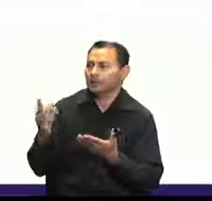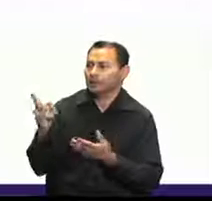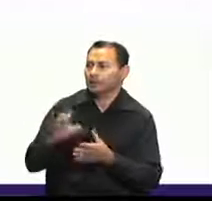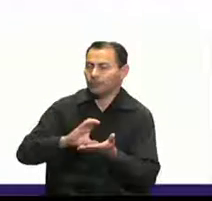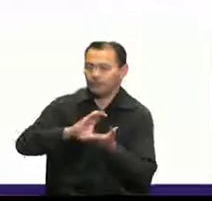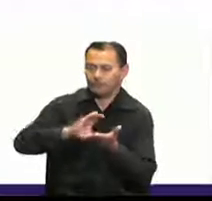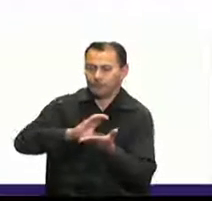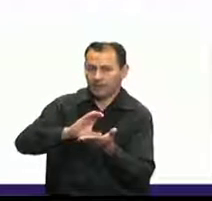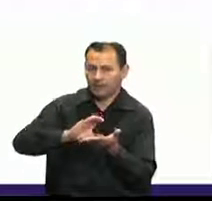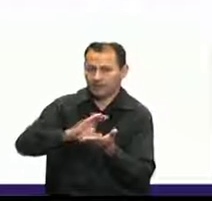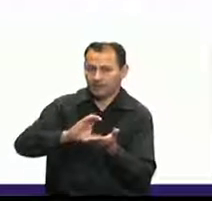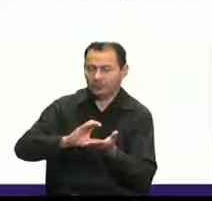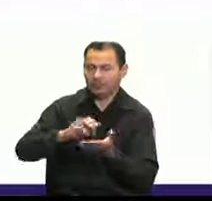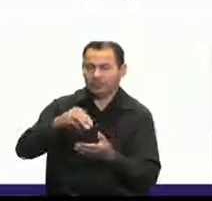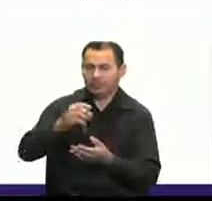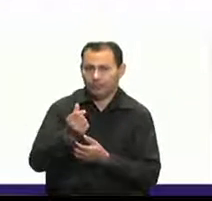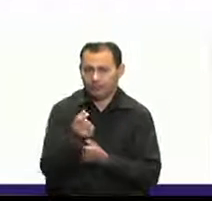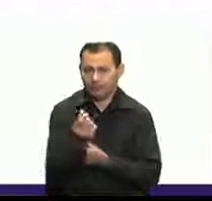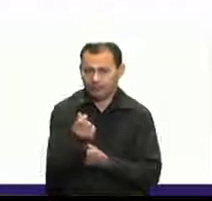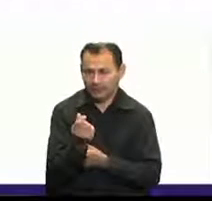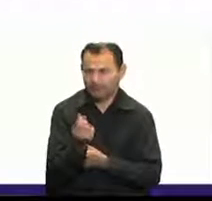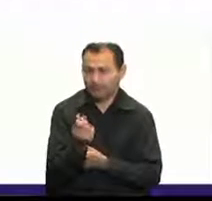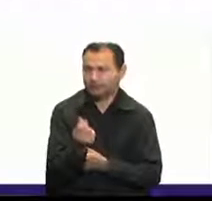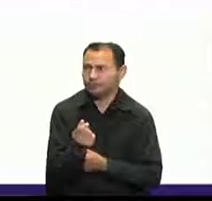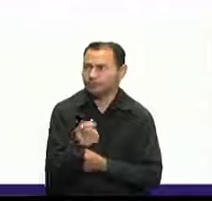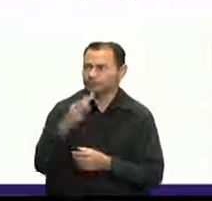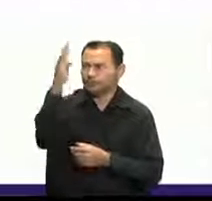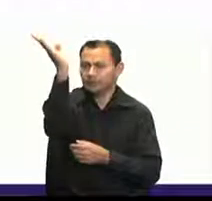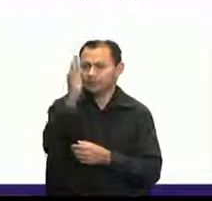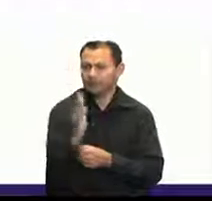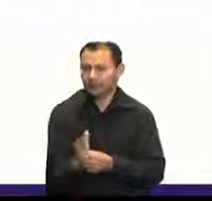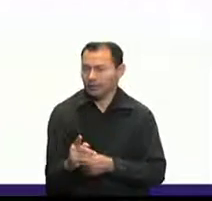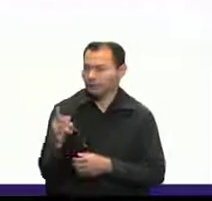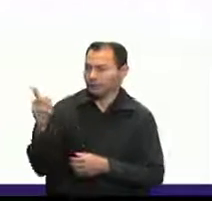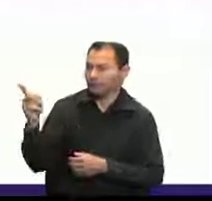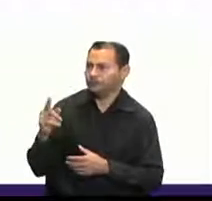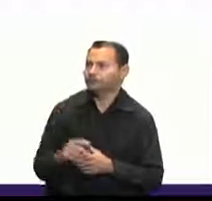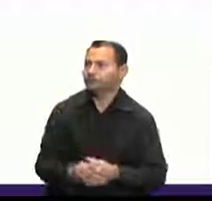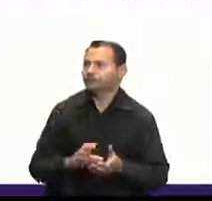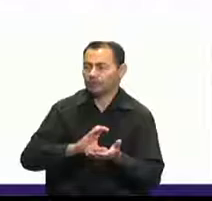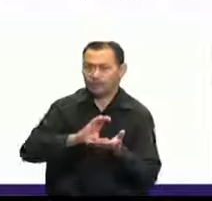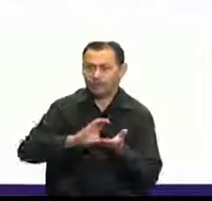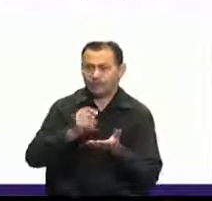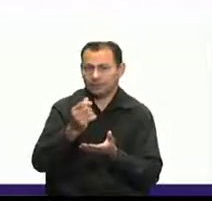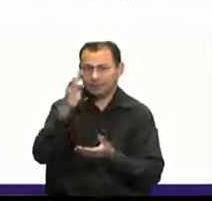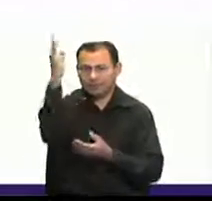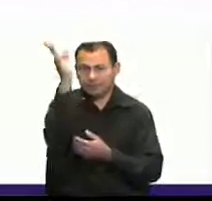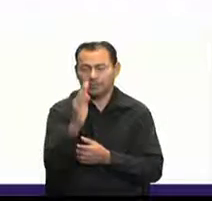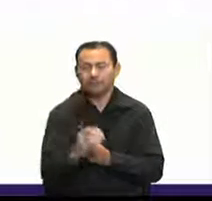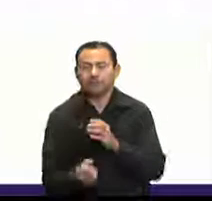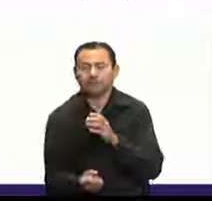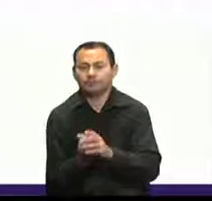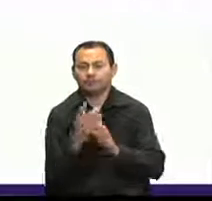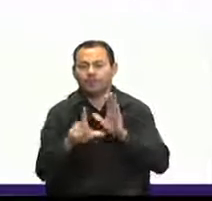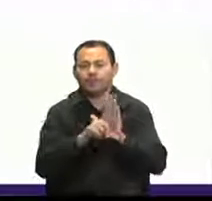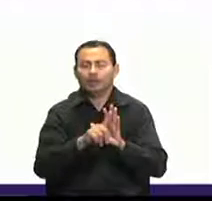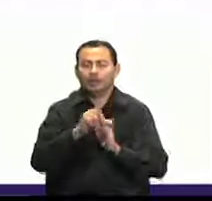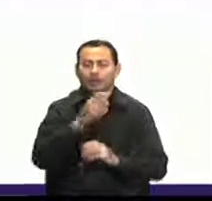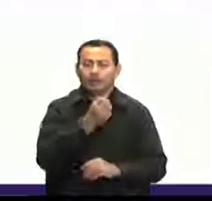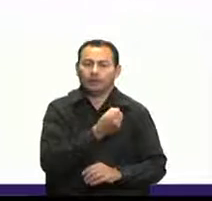conselho monetário nacional o conselho monetário nacional foi instituída pela lei